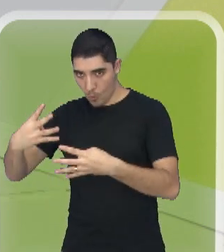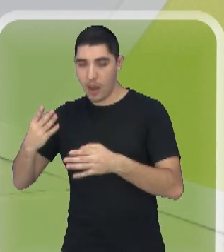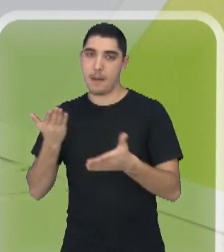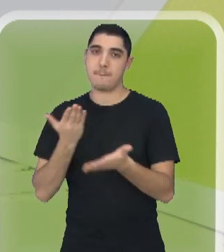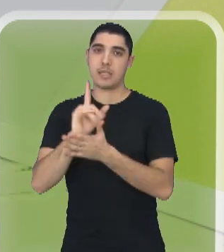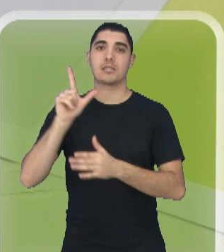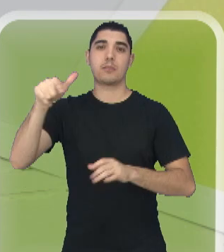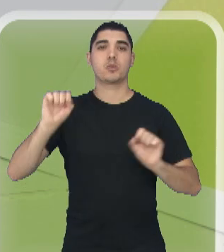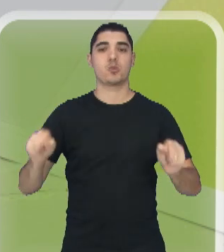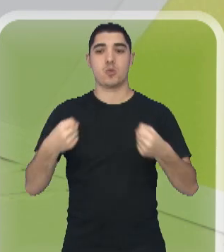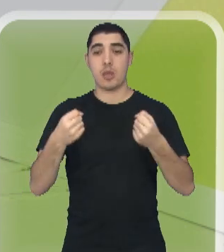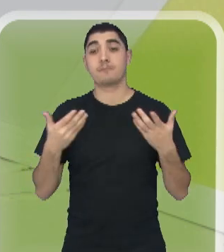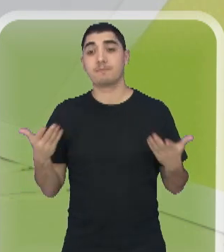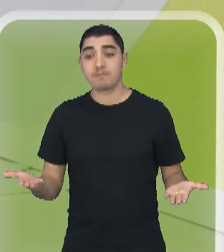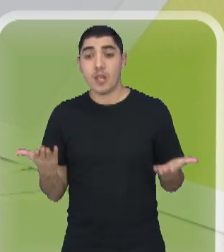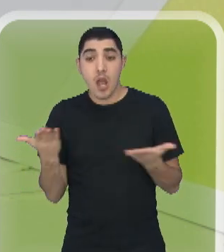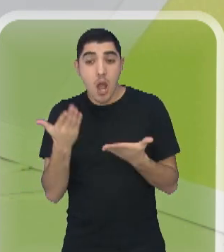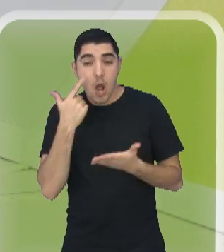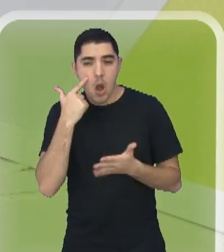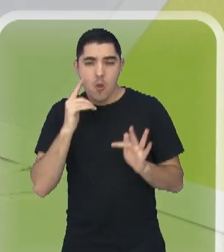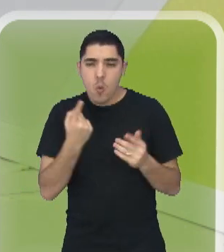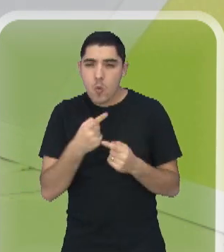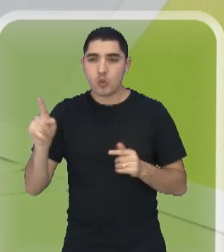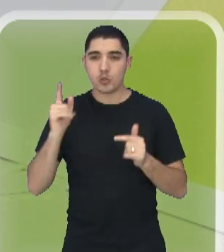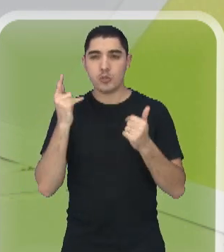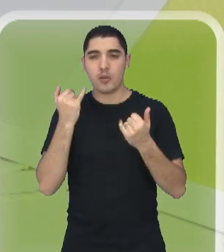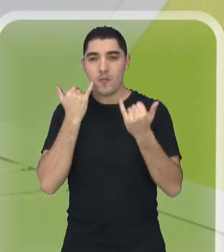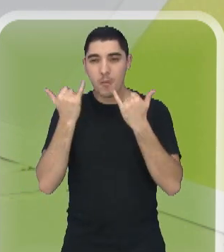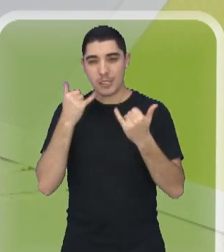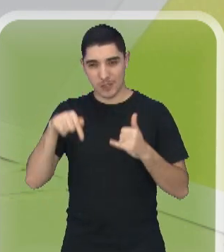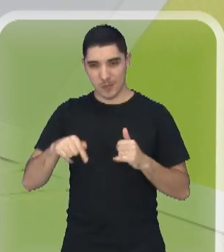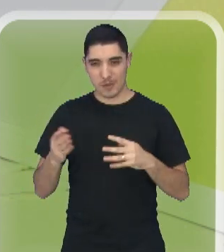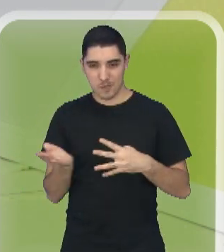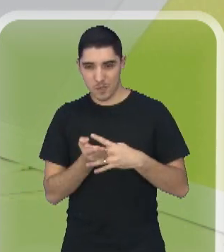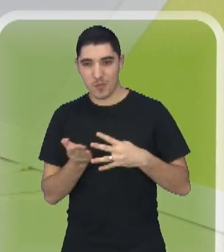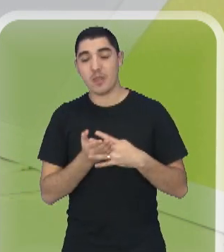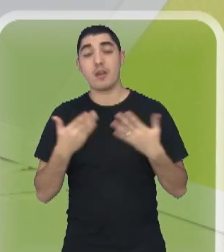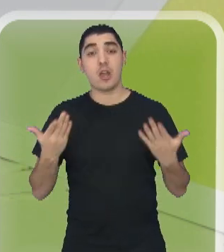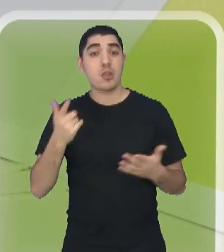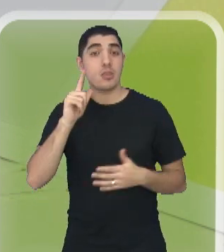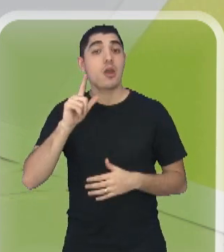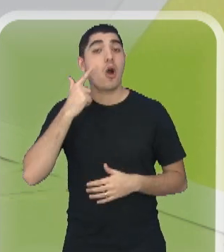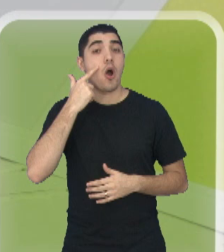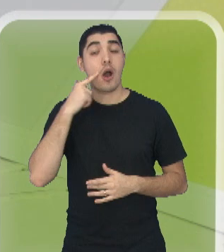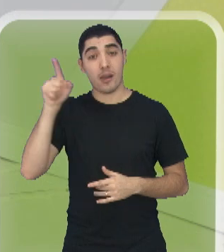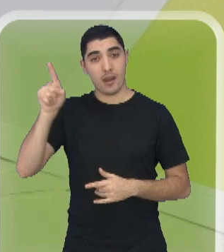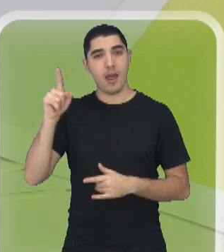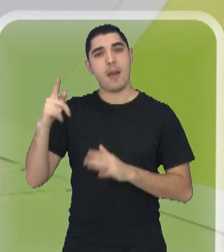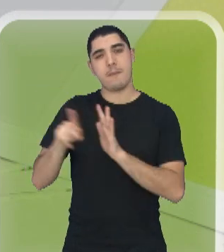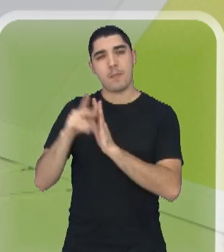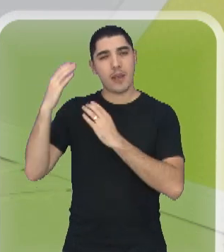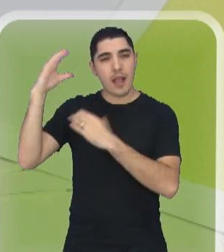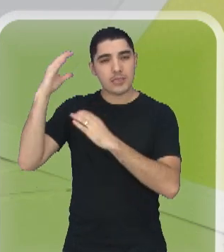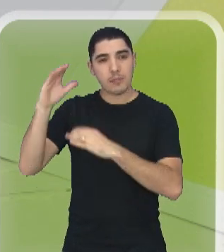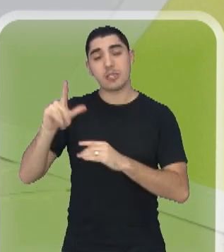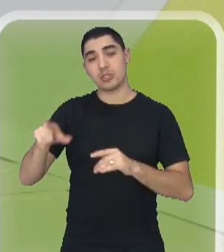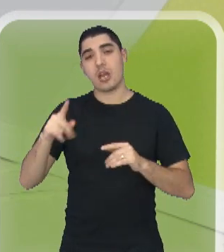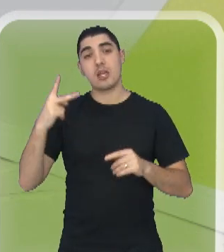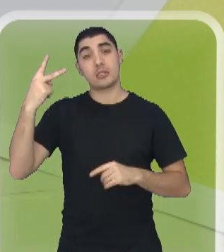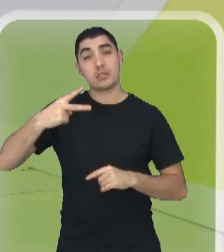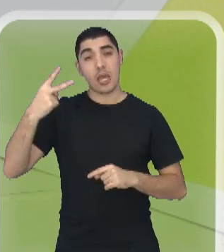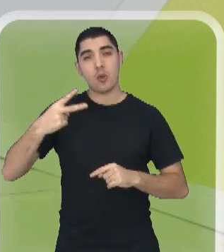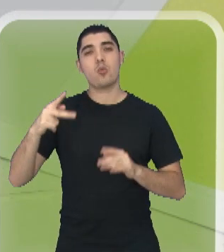certo? Brunão, pra gente fechar esse bloco, olha só que notícia bacana. Aconteceu na cidade de Caçapava a 2ª etapa do Campeonato Paulista